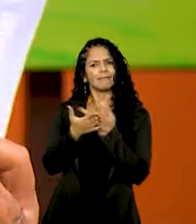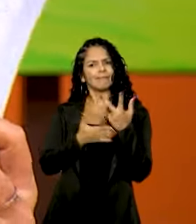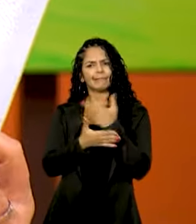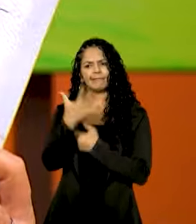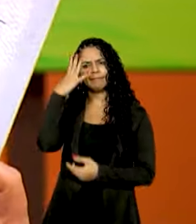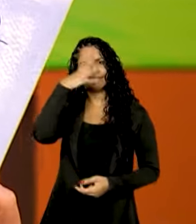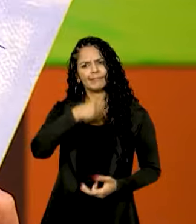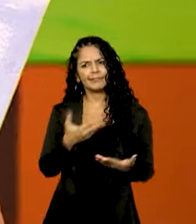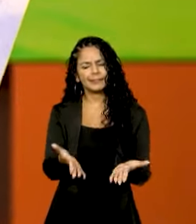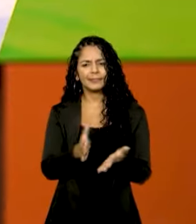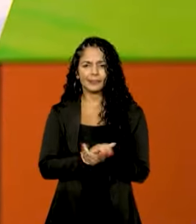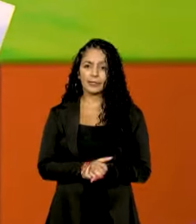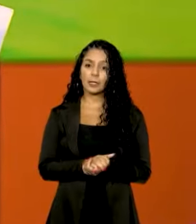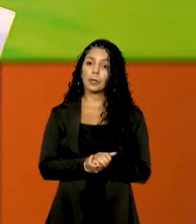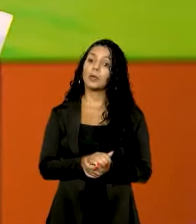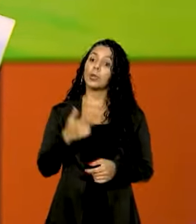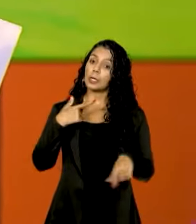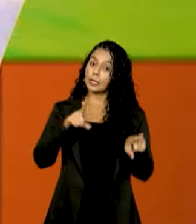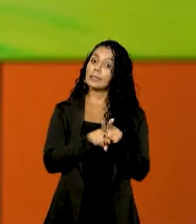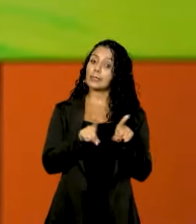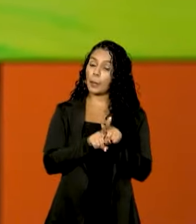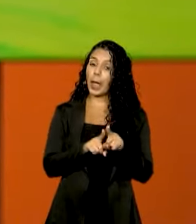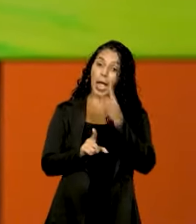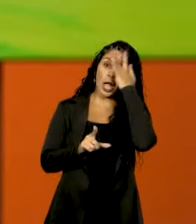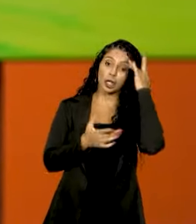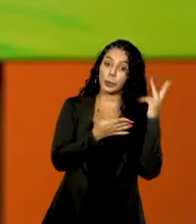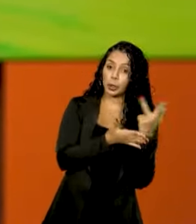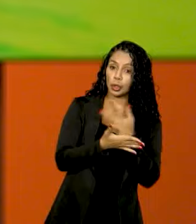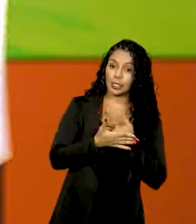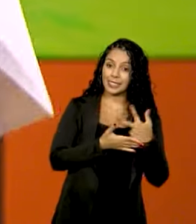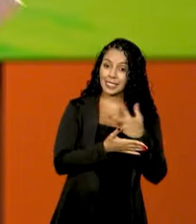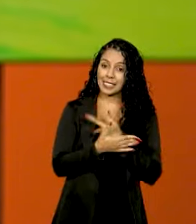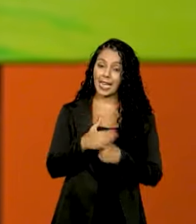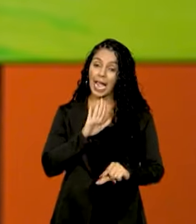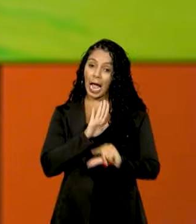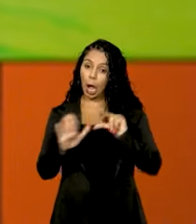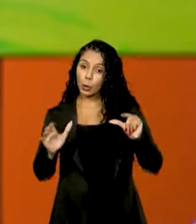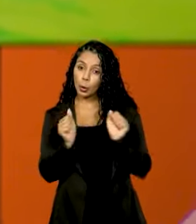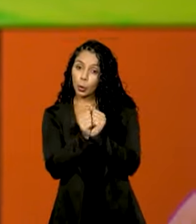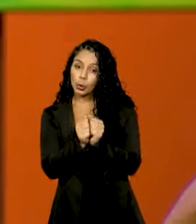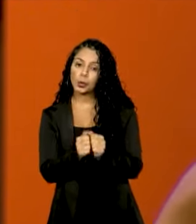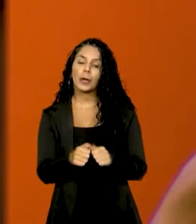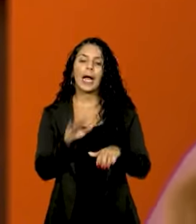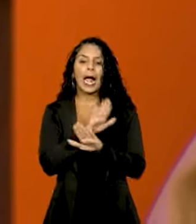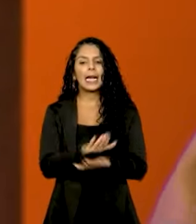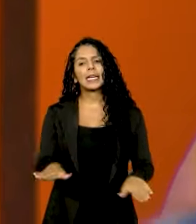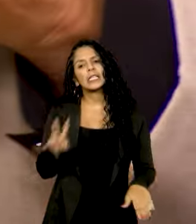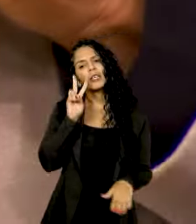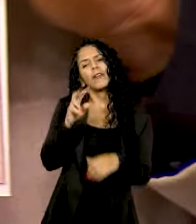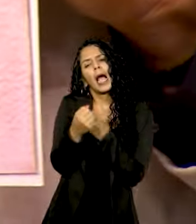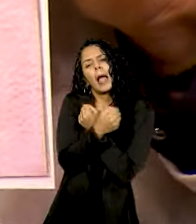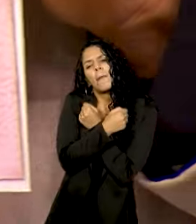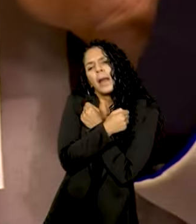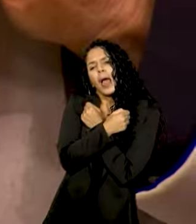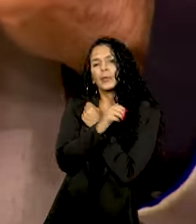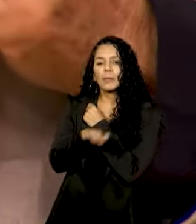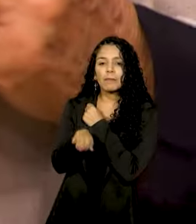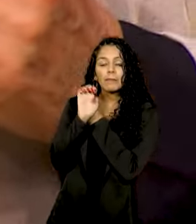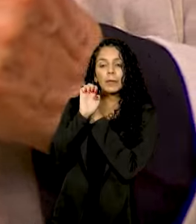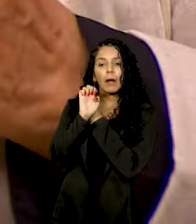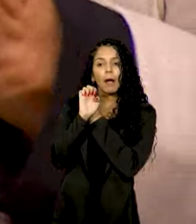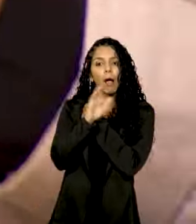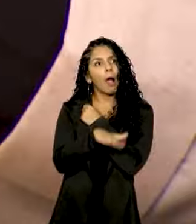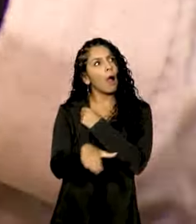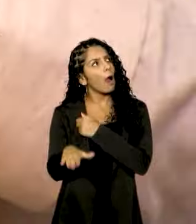cujos ilustradores são o coautor. Sim. Porque a criança, quando vê esse abraço da mãe, com, né, a criança...